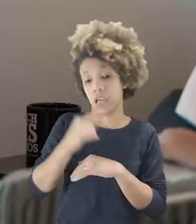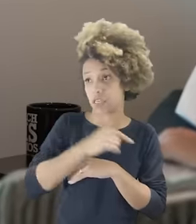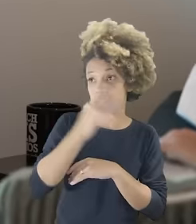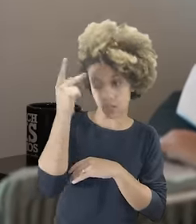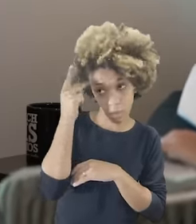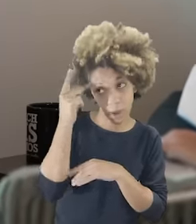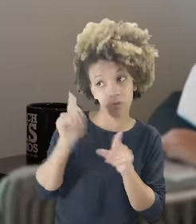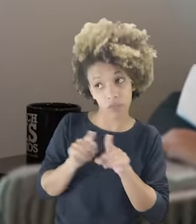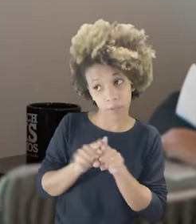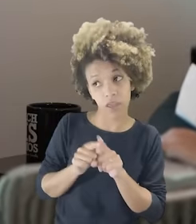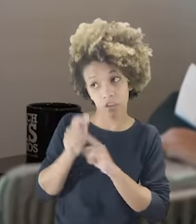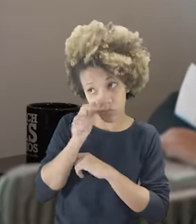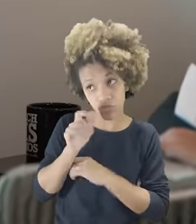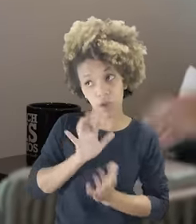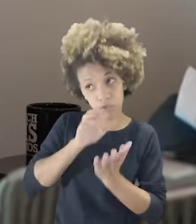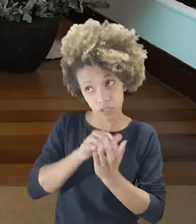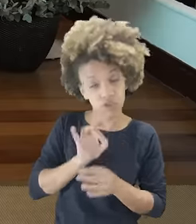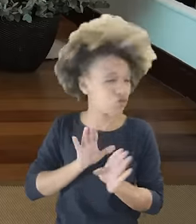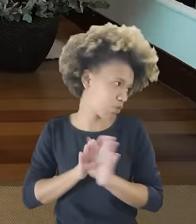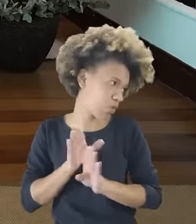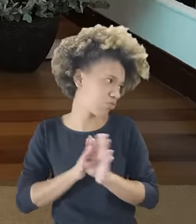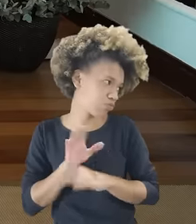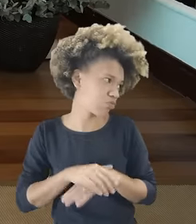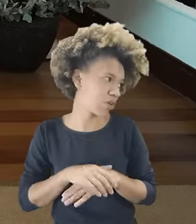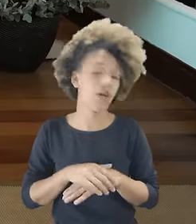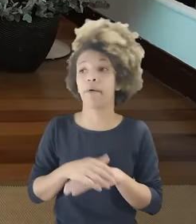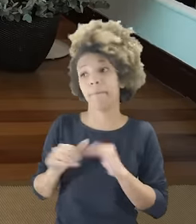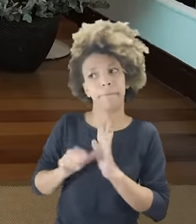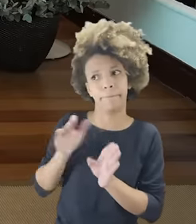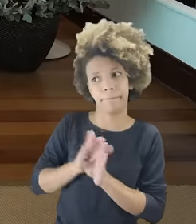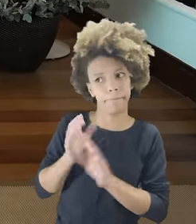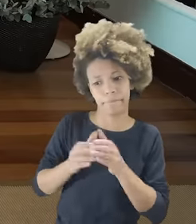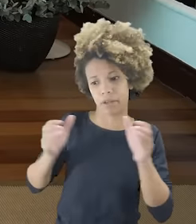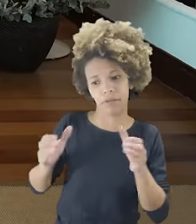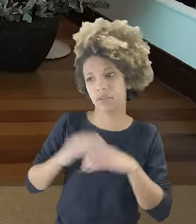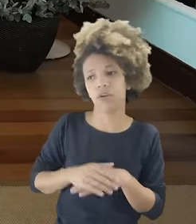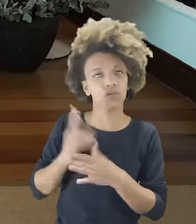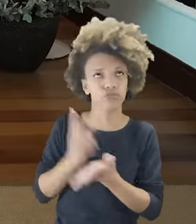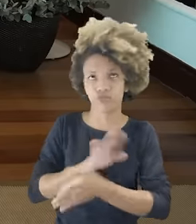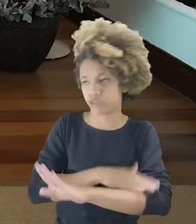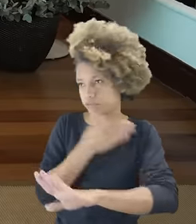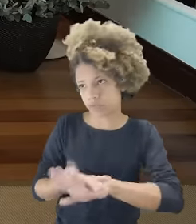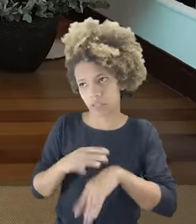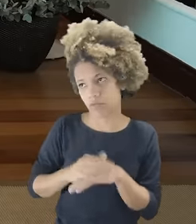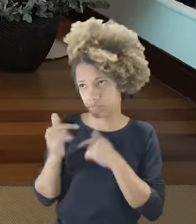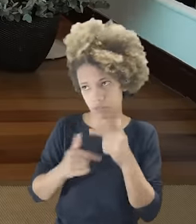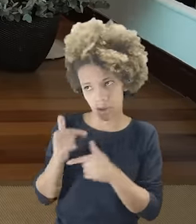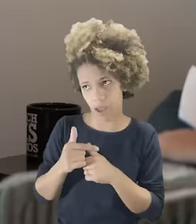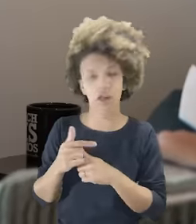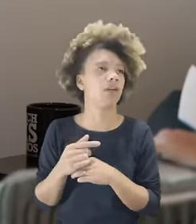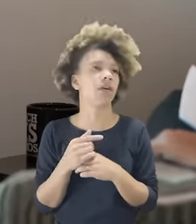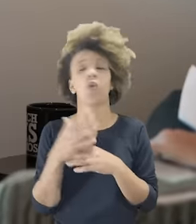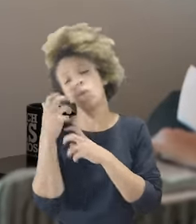tu também frequenta já deve ter visto o centro de São Paulo só tem code Já se formou a primeira coldilândia né eles ficam lá o dia inteiro falando trabalho enquanto Eles